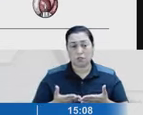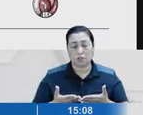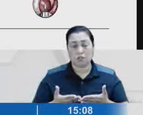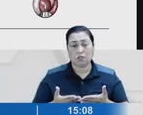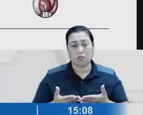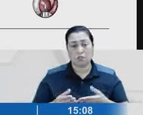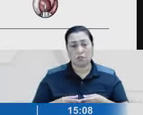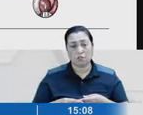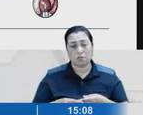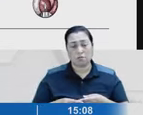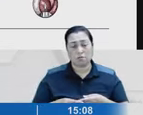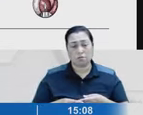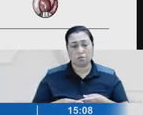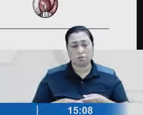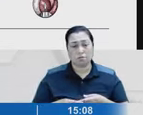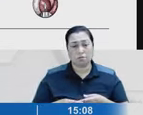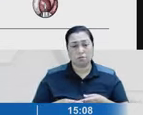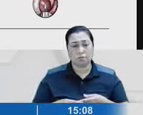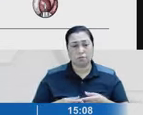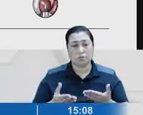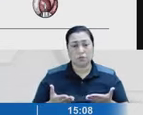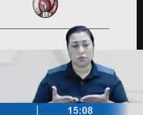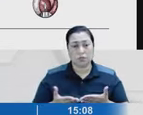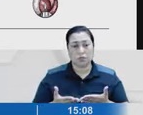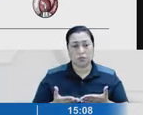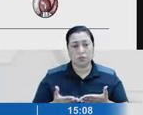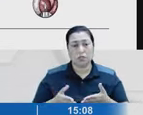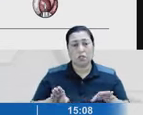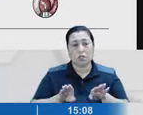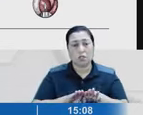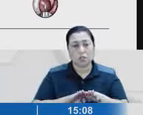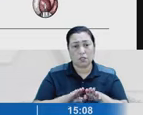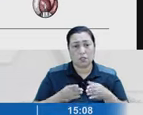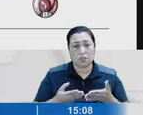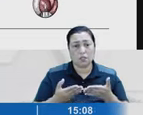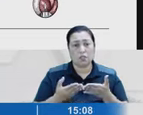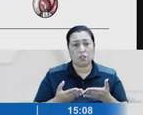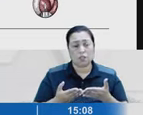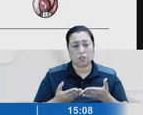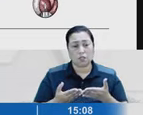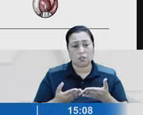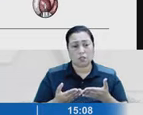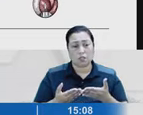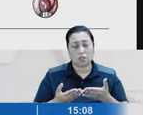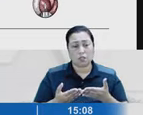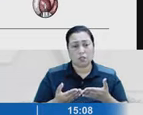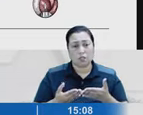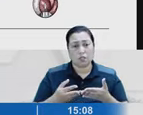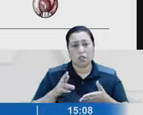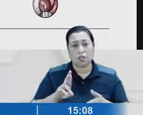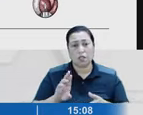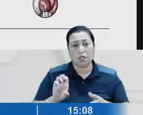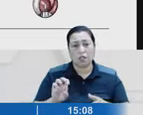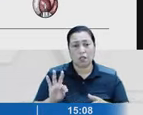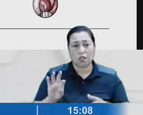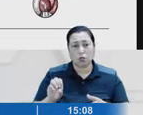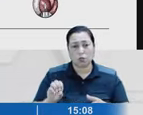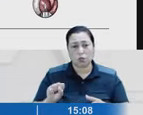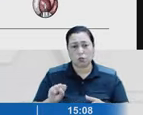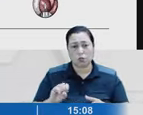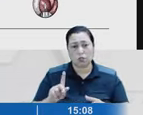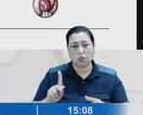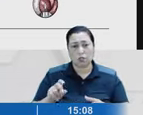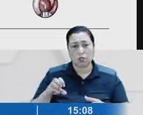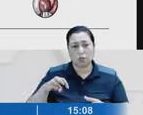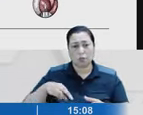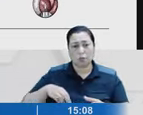hoje, né? E, claro, a retossigmoidoscopia também, a flexível, que é essa, que é com um aparelho muito parecido